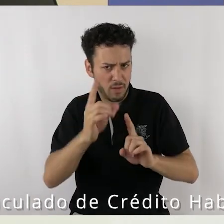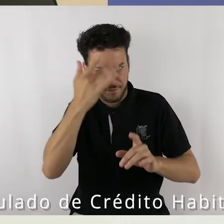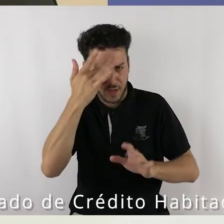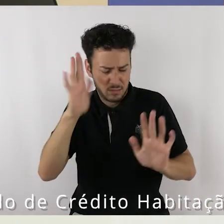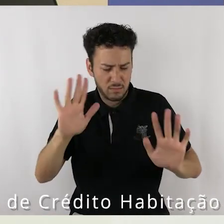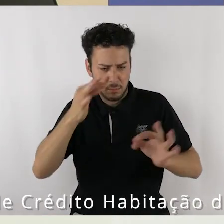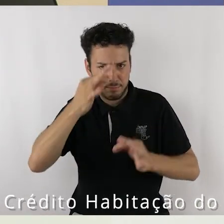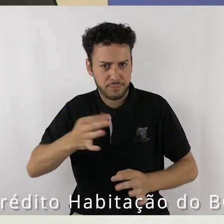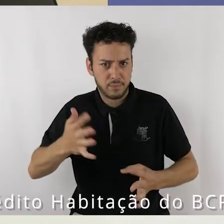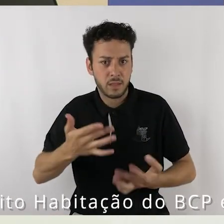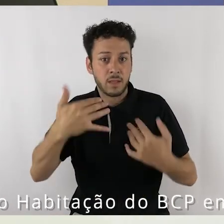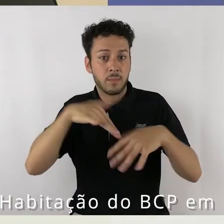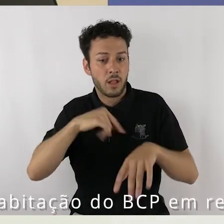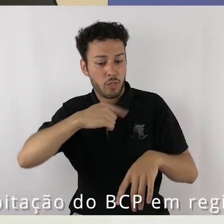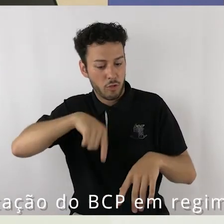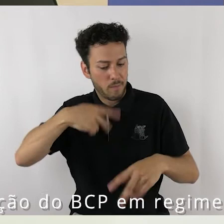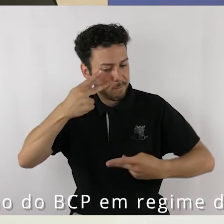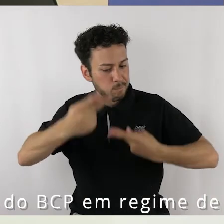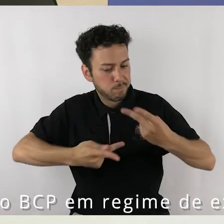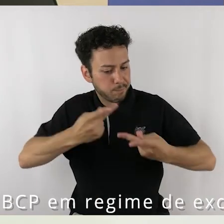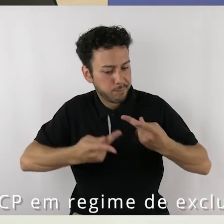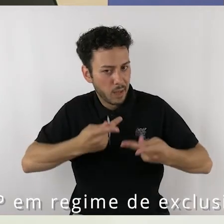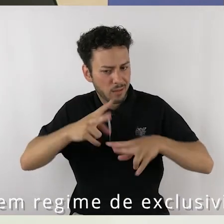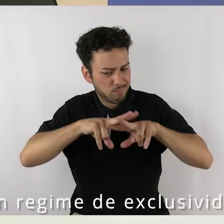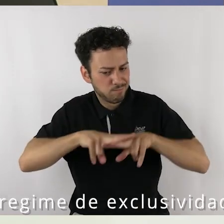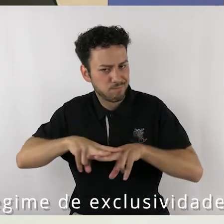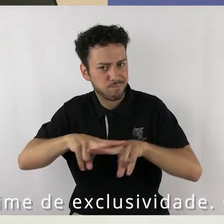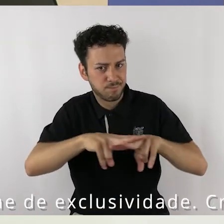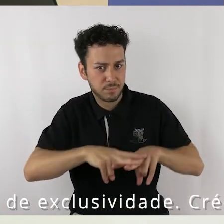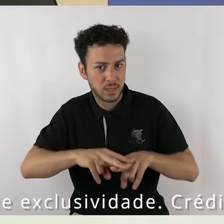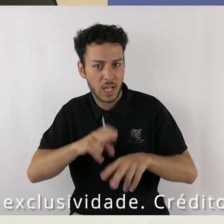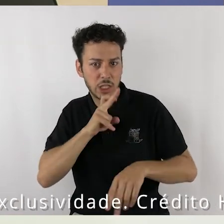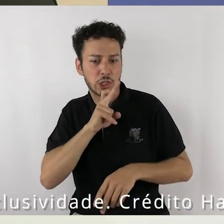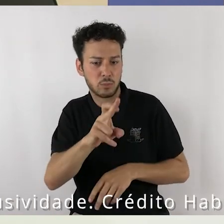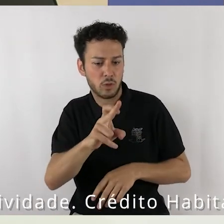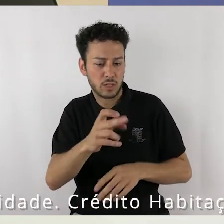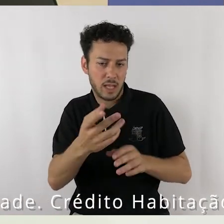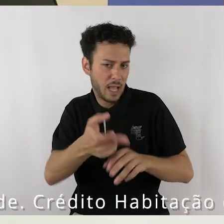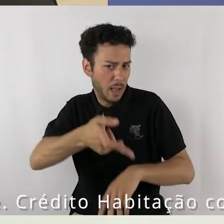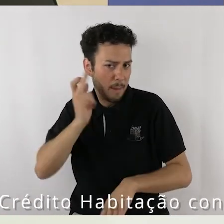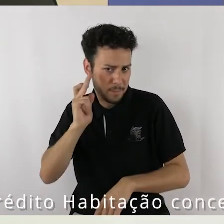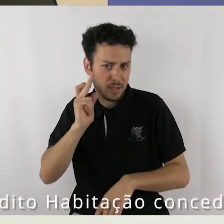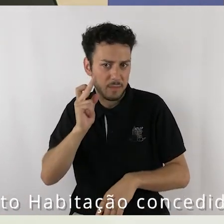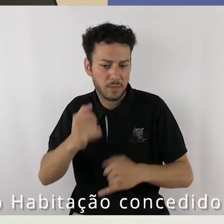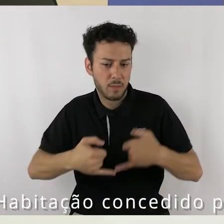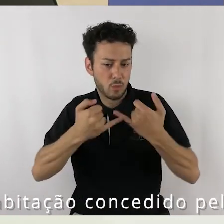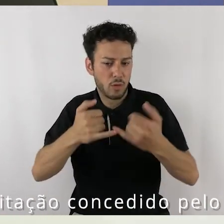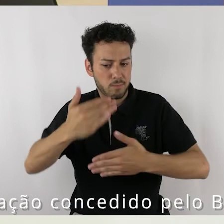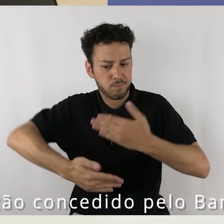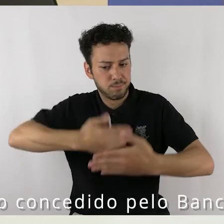Sete Cabeças a nossa avaliação demos uma resposta célere